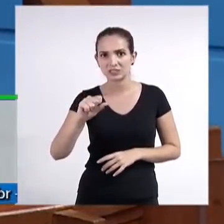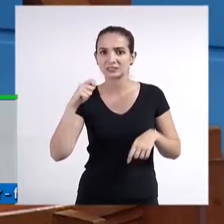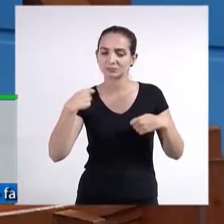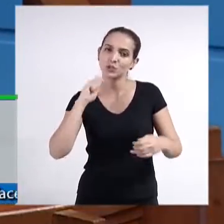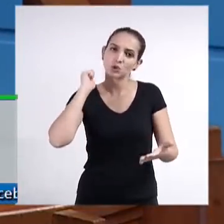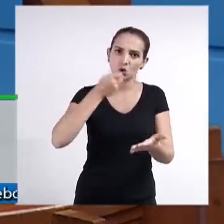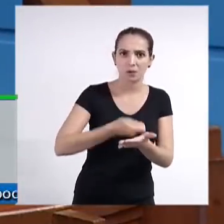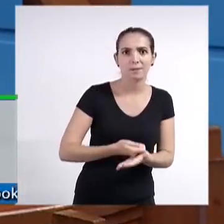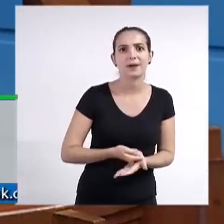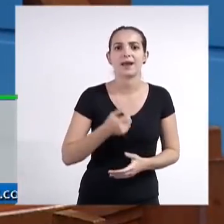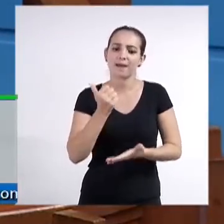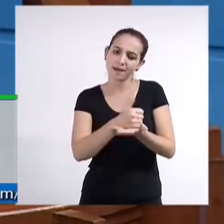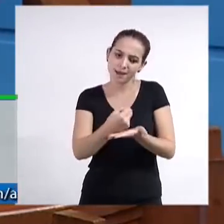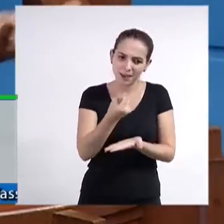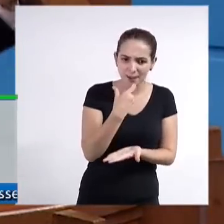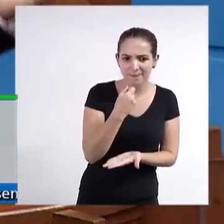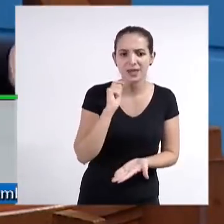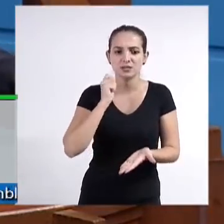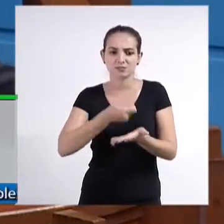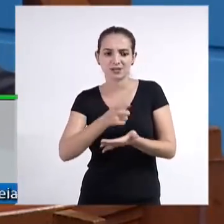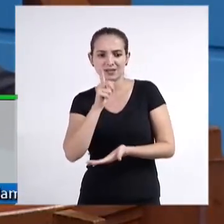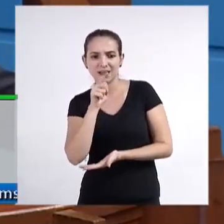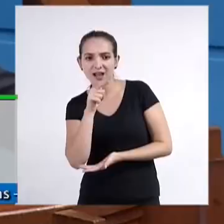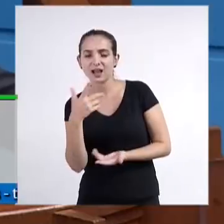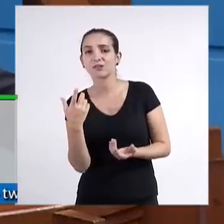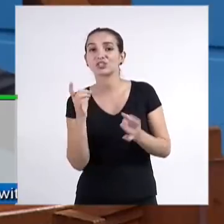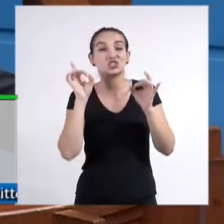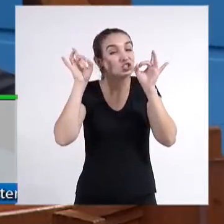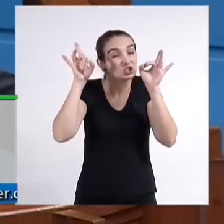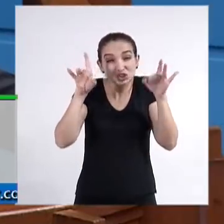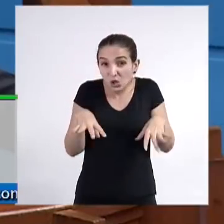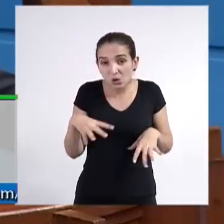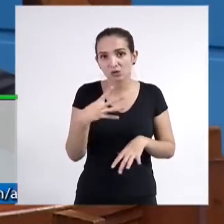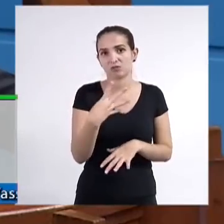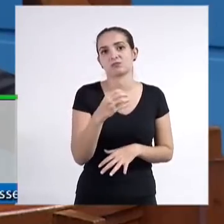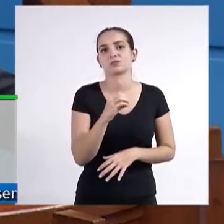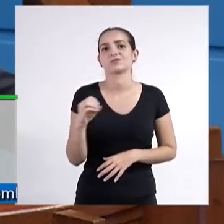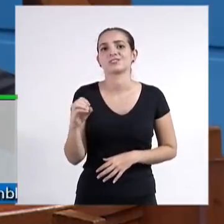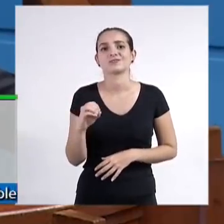medicamentos, pagar sua água. Como que faz com R$ 400?